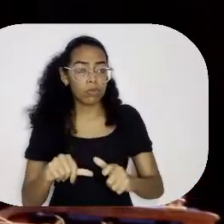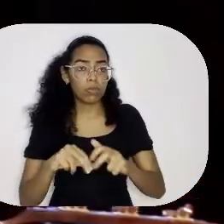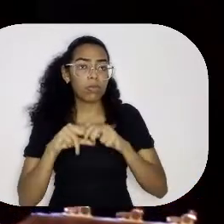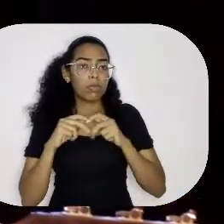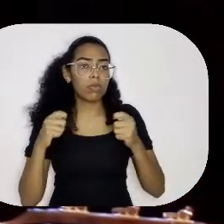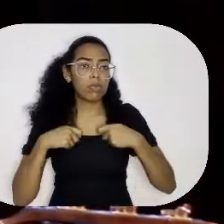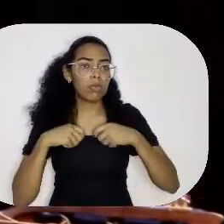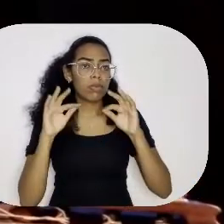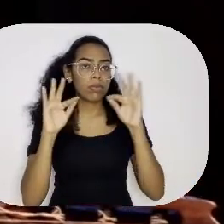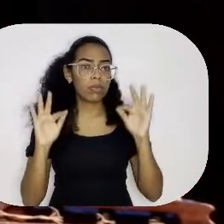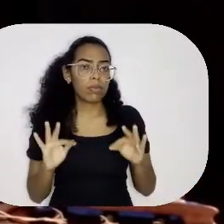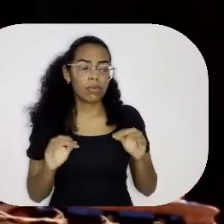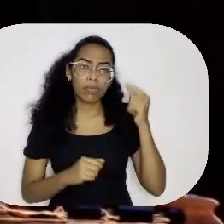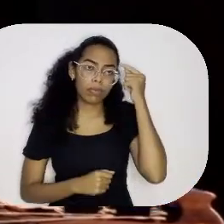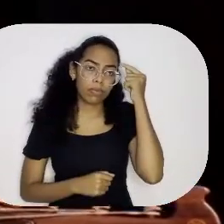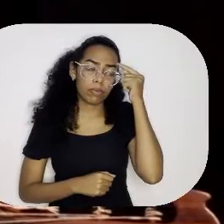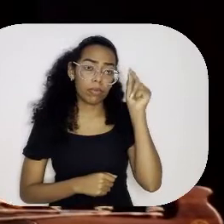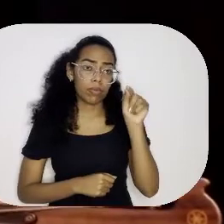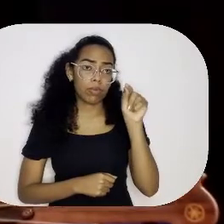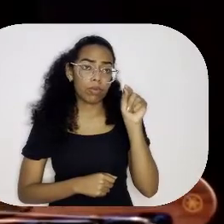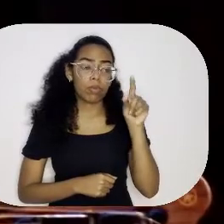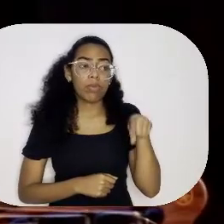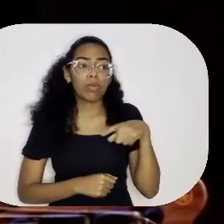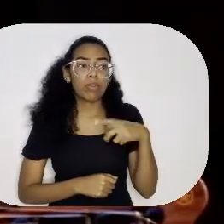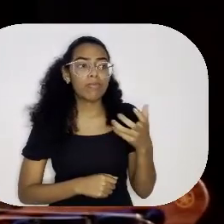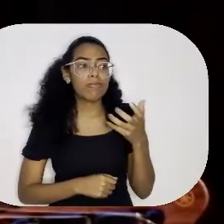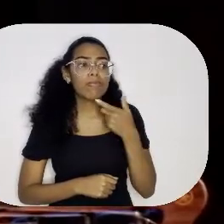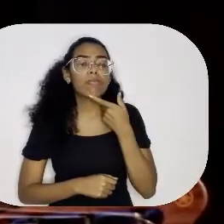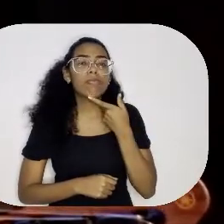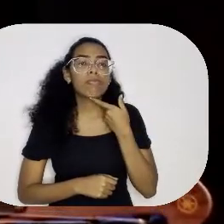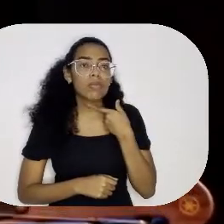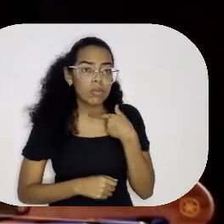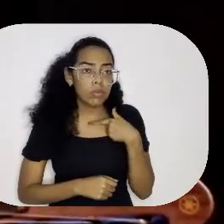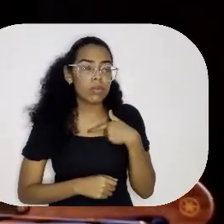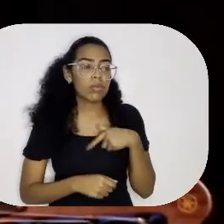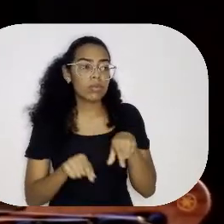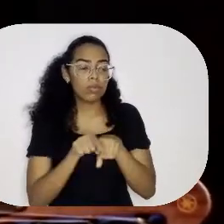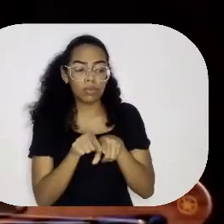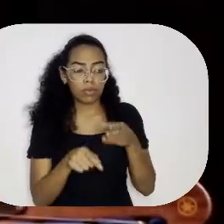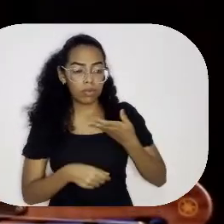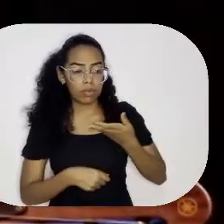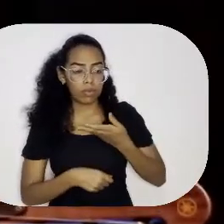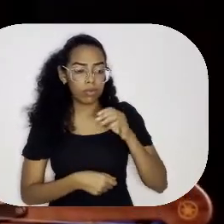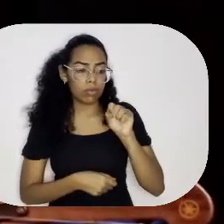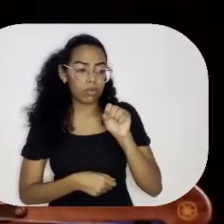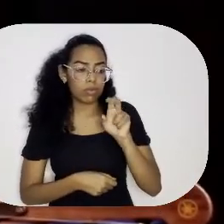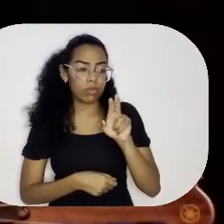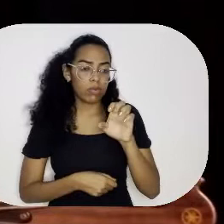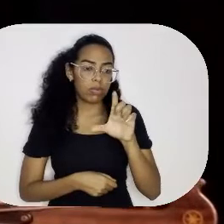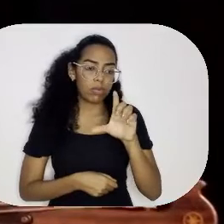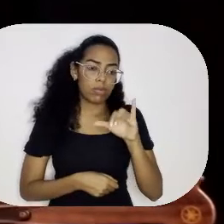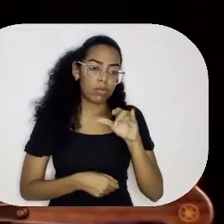se encantaram durante esse tempo de pandemia, alguns amigos, e a todos em geral. E consegui. Fiquei muito feliz porque fiz uma citação nessa canção de